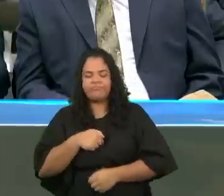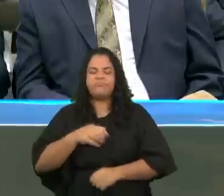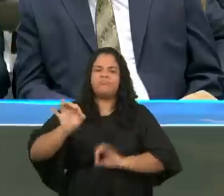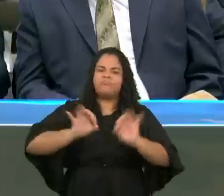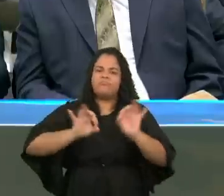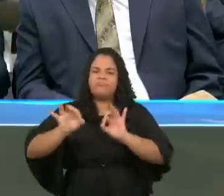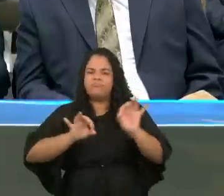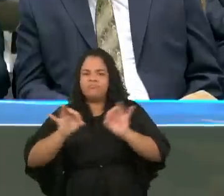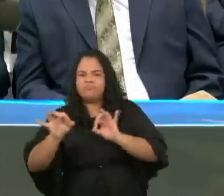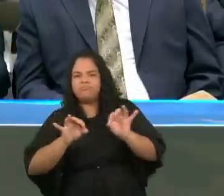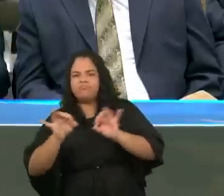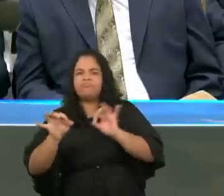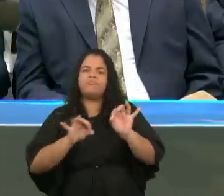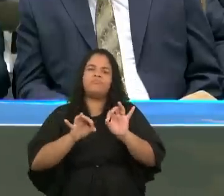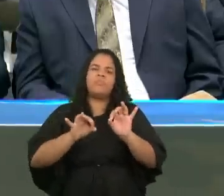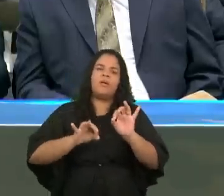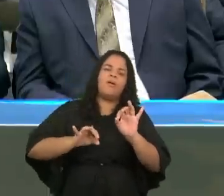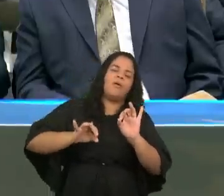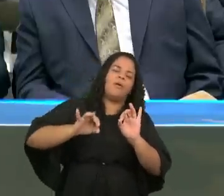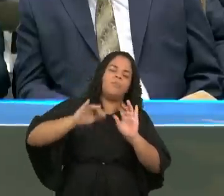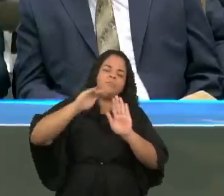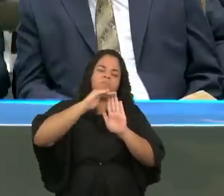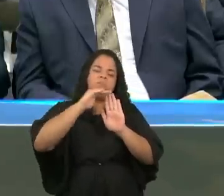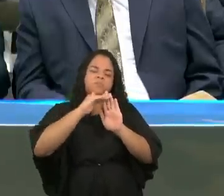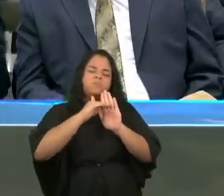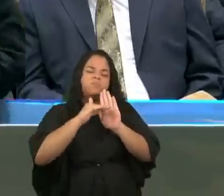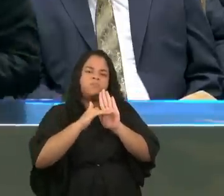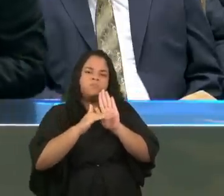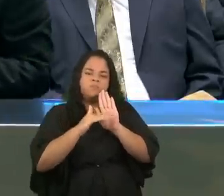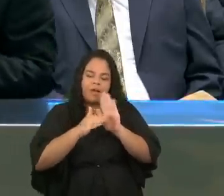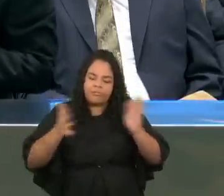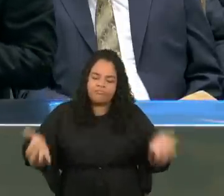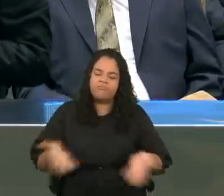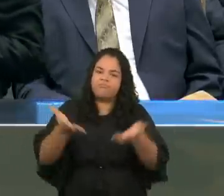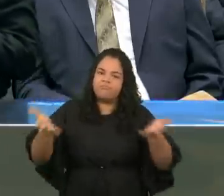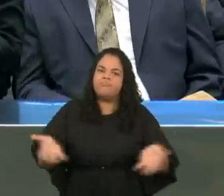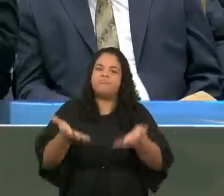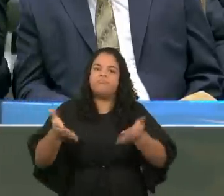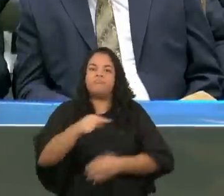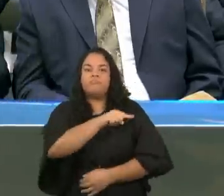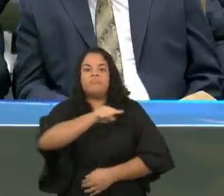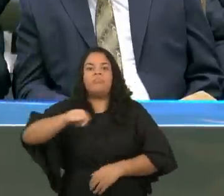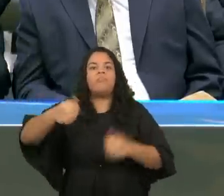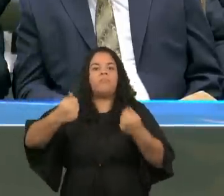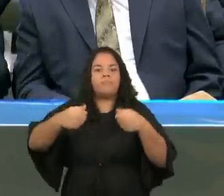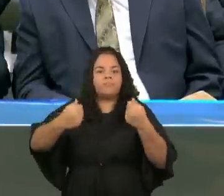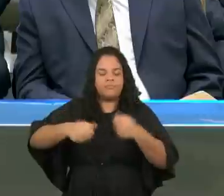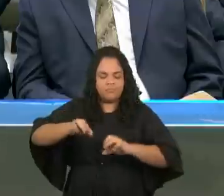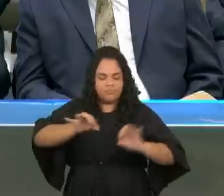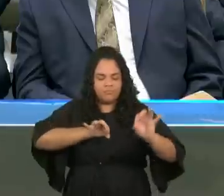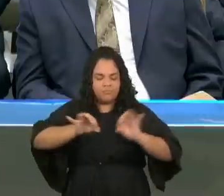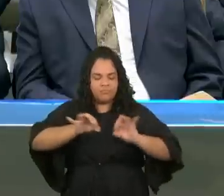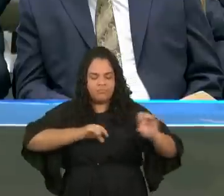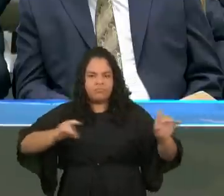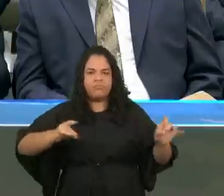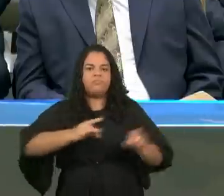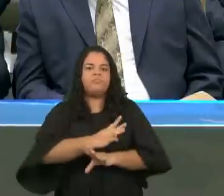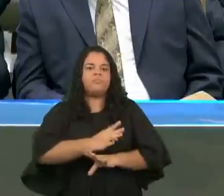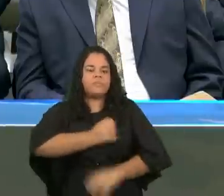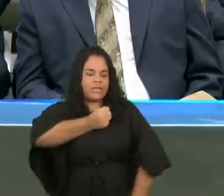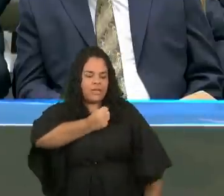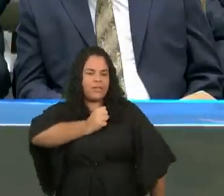em você que é jovem a se preparar para defender, explicar